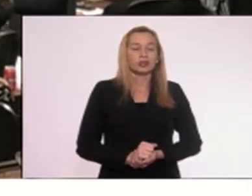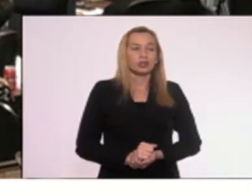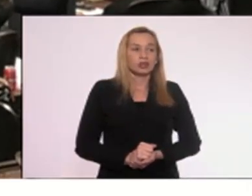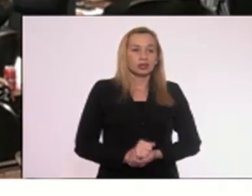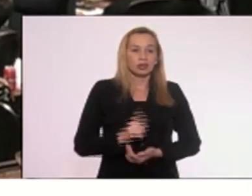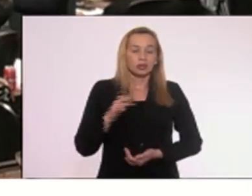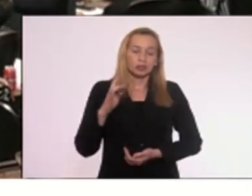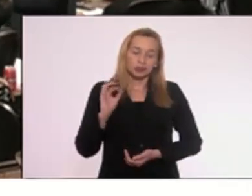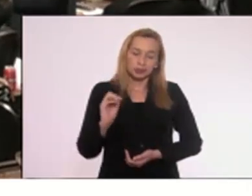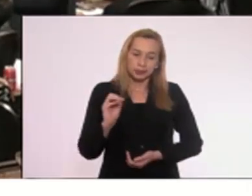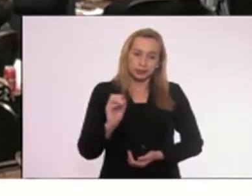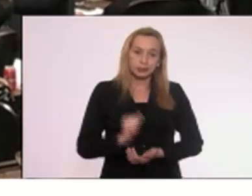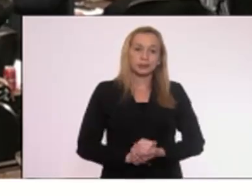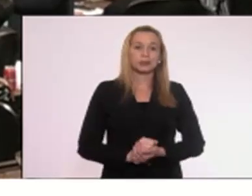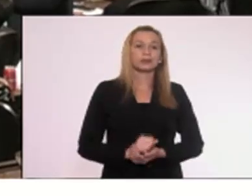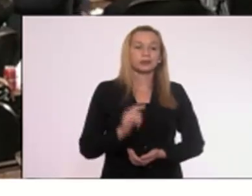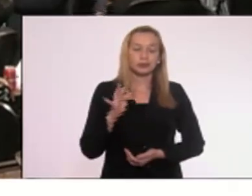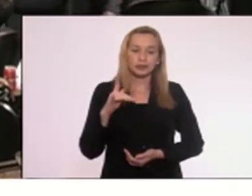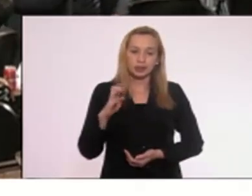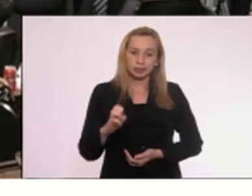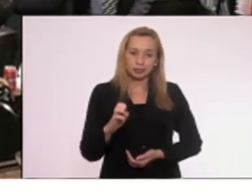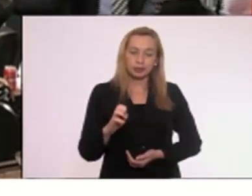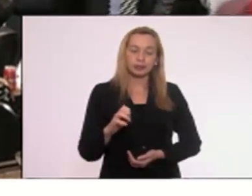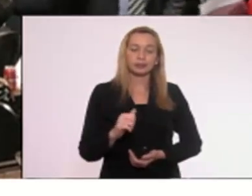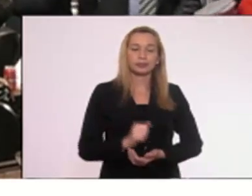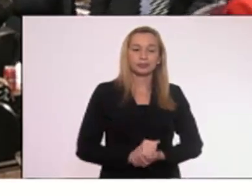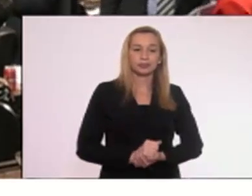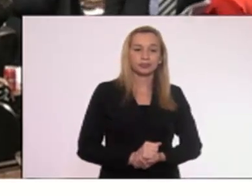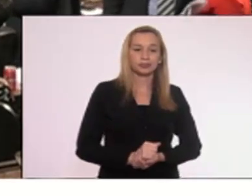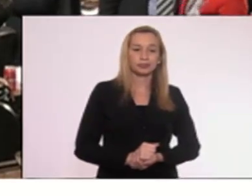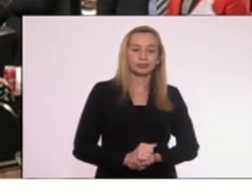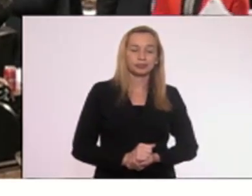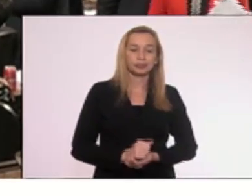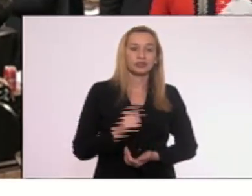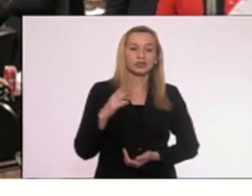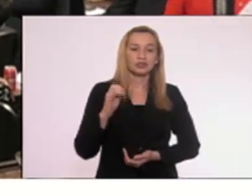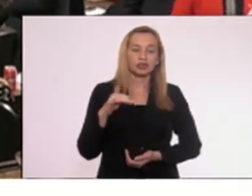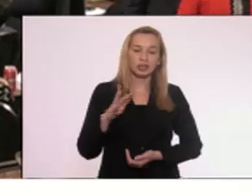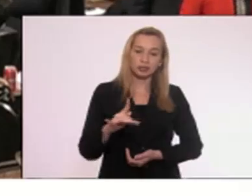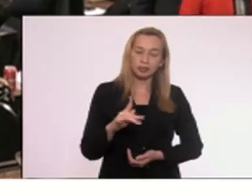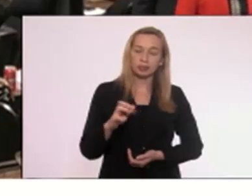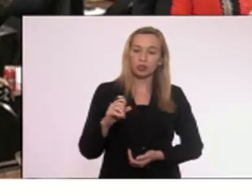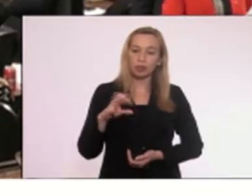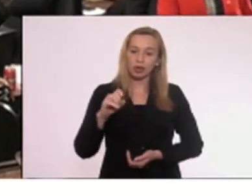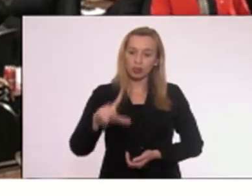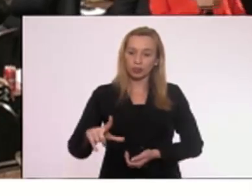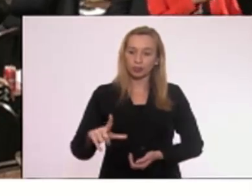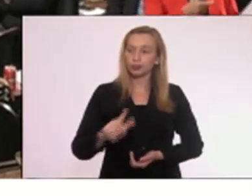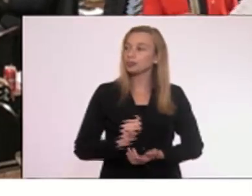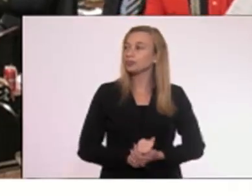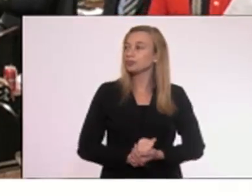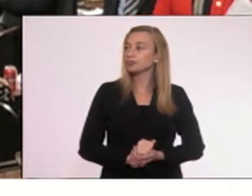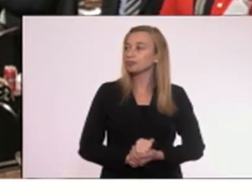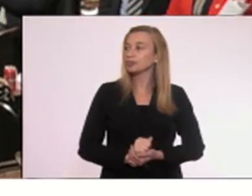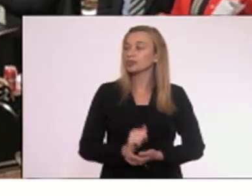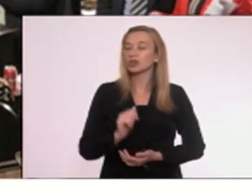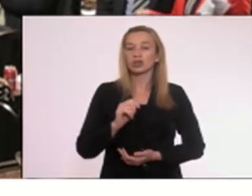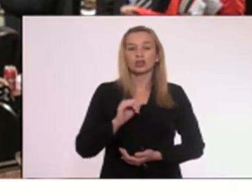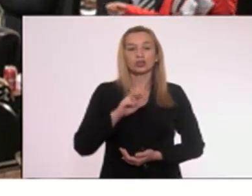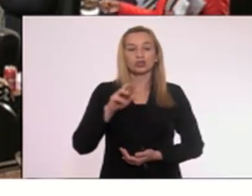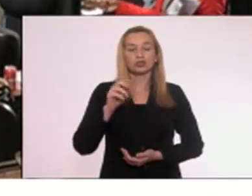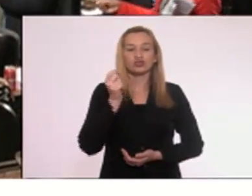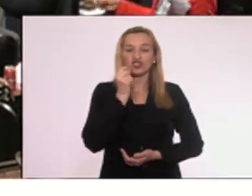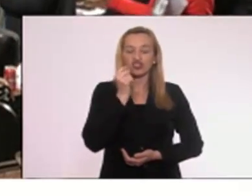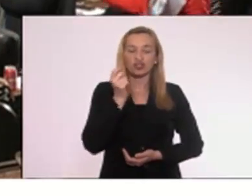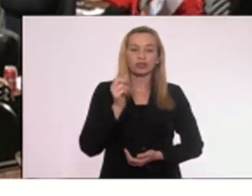deputado Bruno Dauari, deputado Felipe Soares, deputado Felipe Poubel, deputado Giovanni